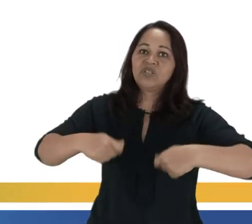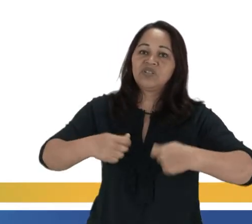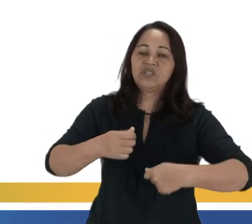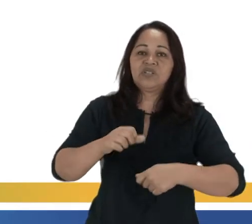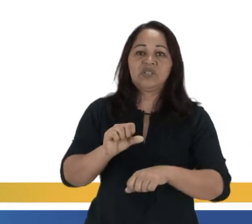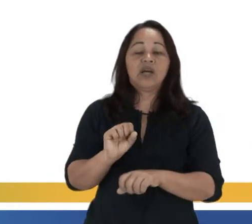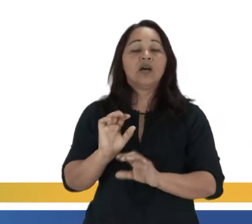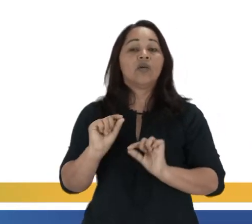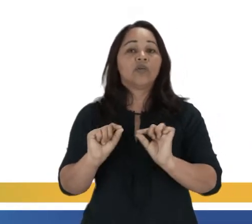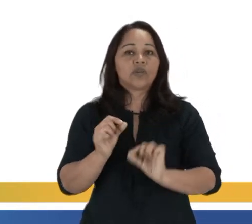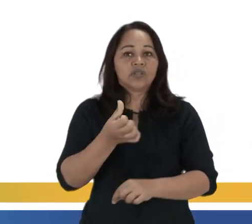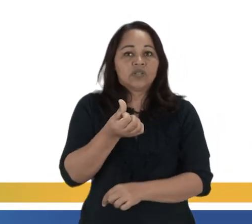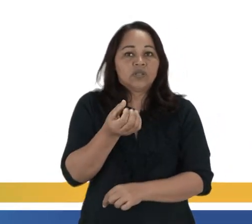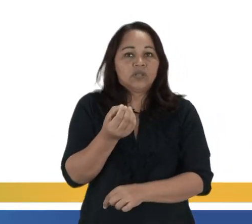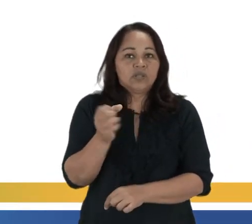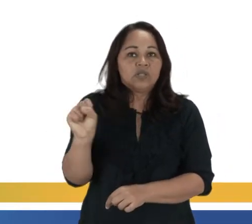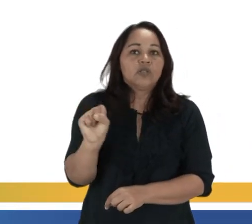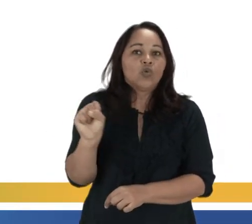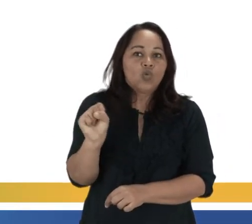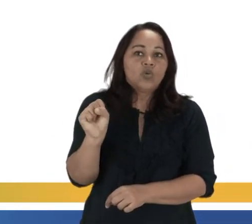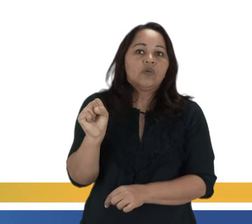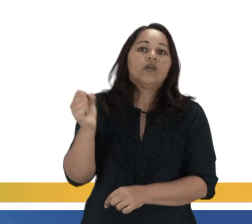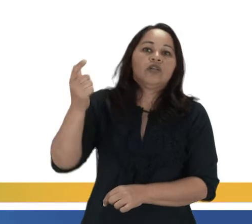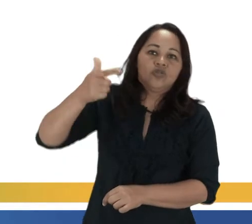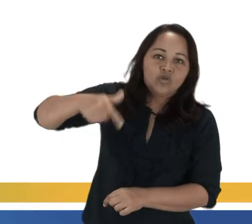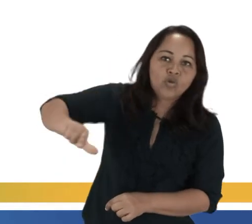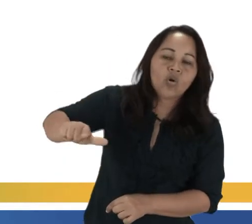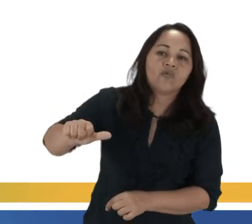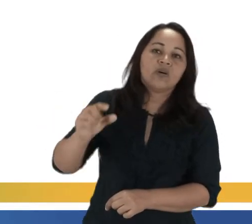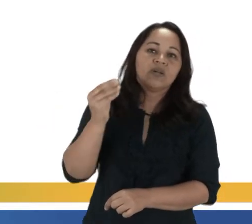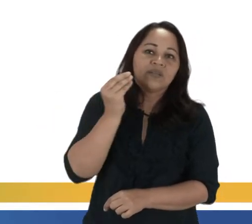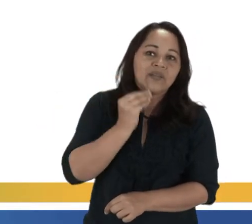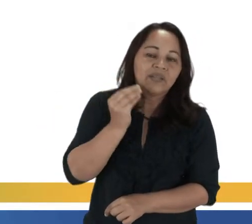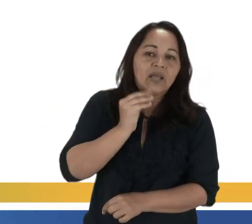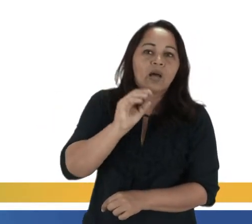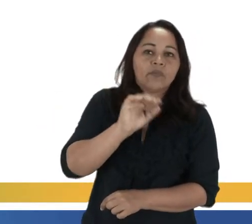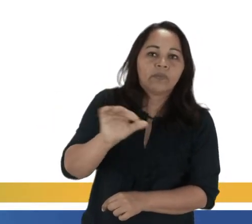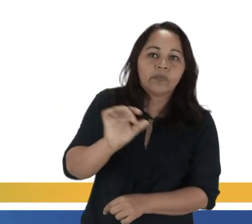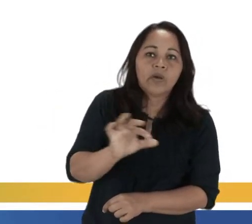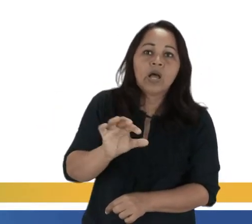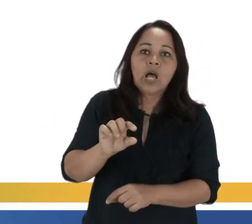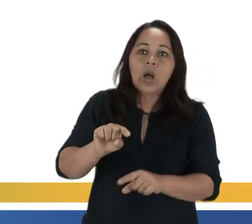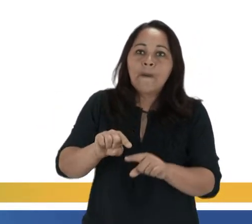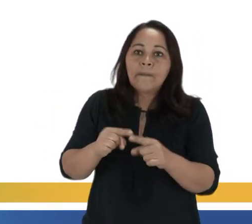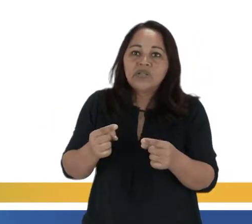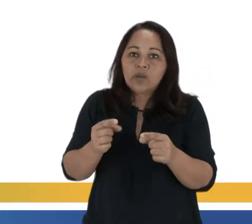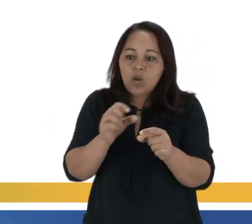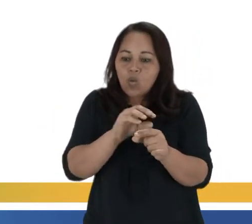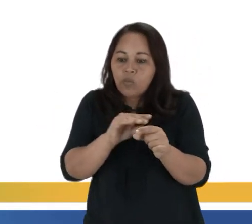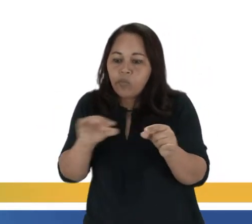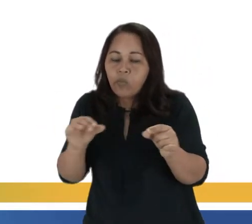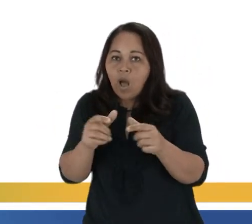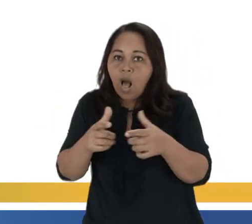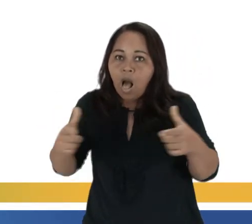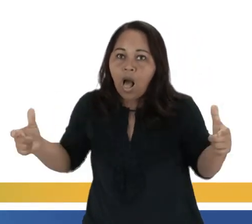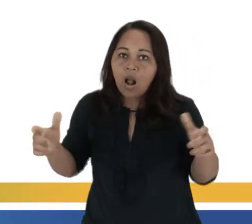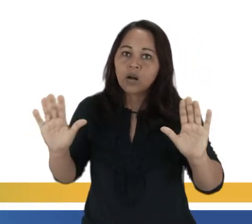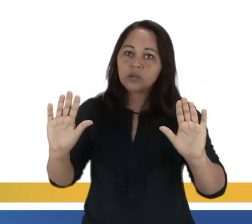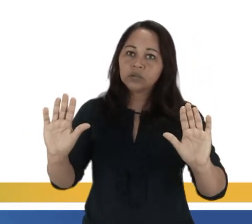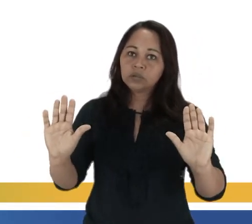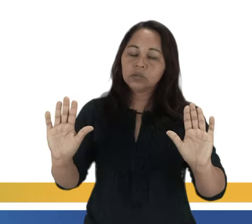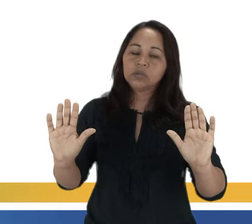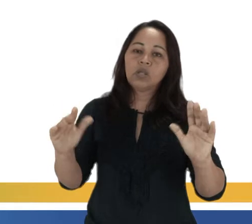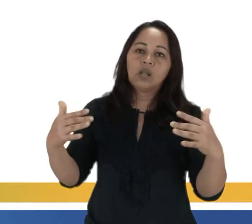para digitar o código novamente. O tempo de espera duplica em relação ao tempo de espera anterior a